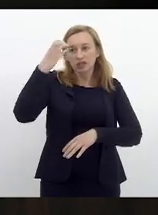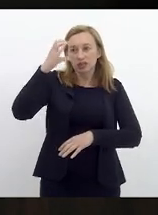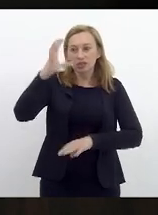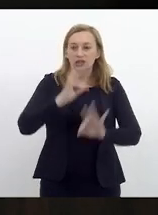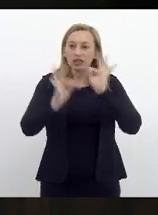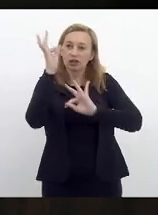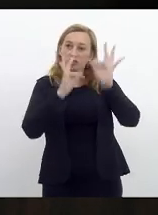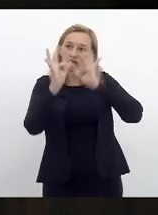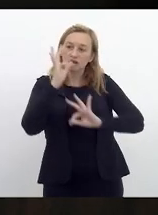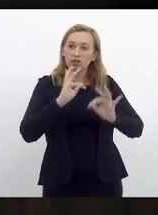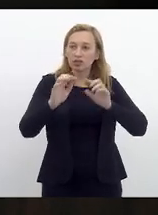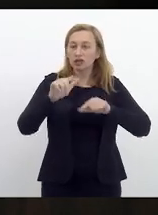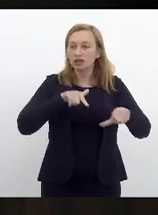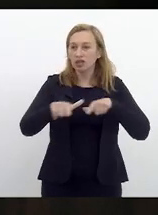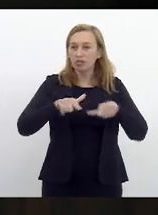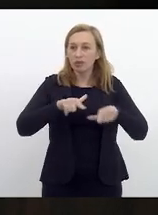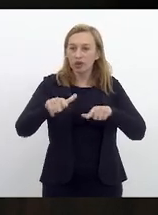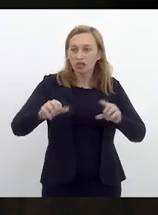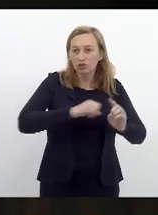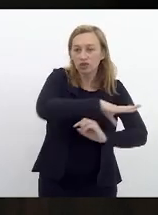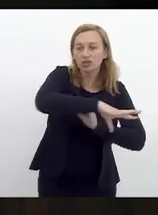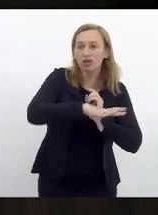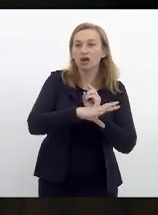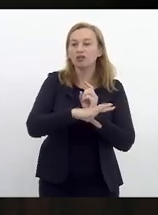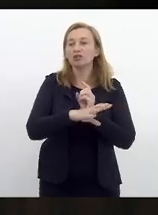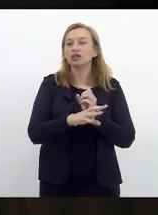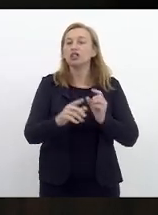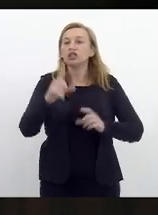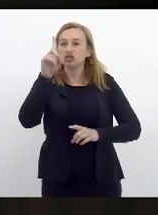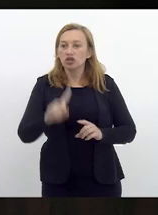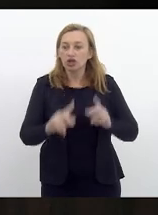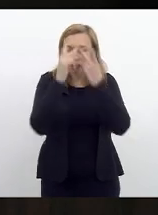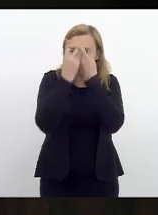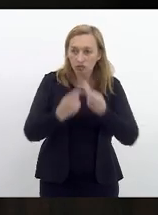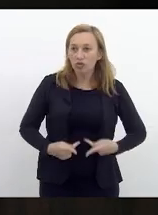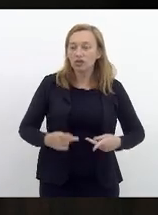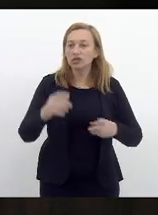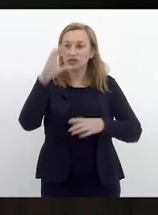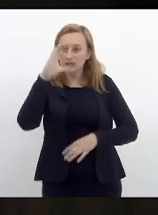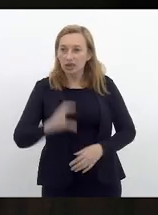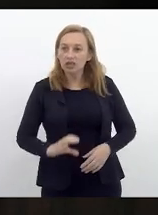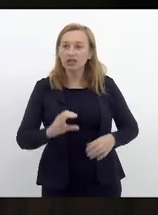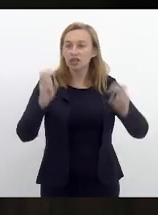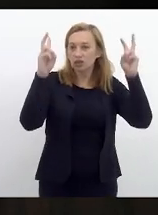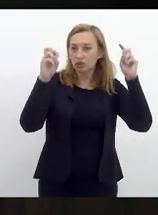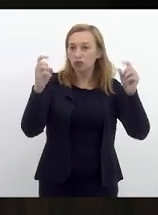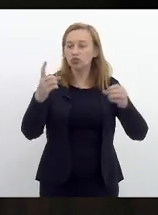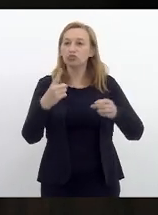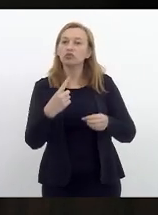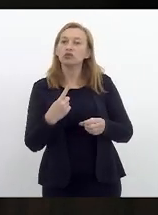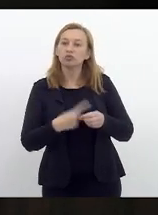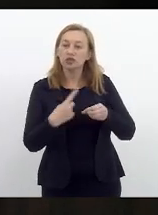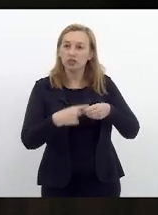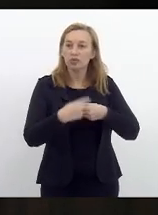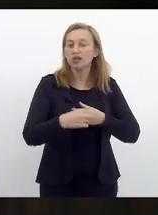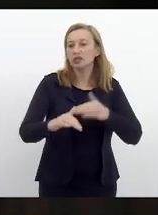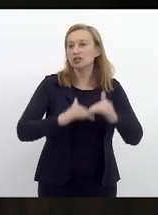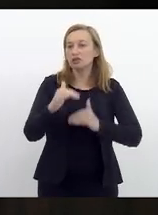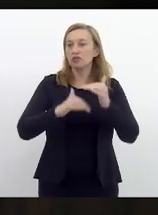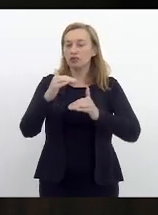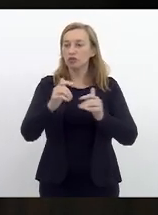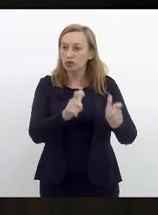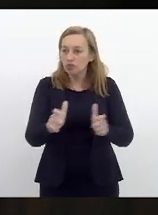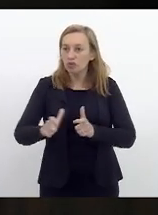Tecnologia, de Trabalho, Legislação Social e Seguridade Social, de Defesa dos Direitos Humanos e da Cidadania, de Assuntos Municipais e Desenvolvimento